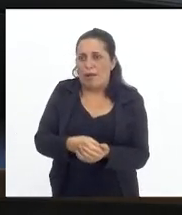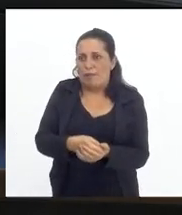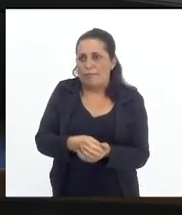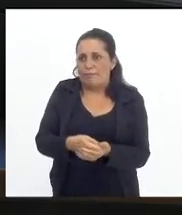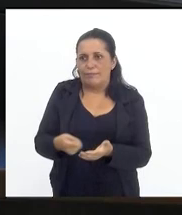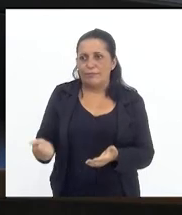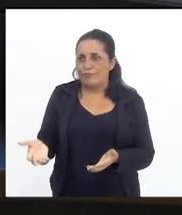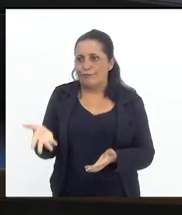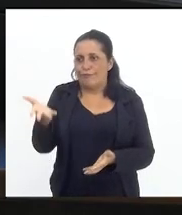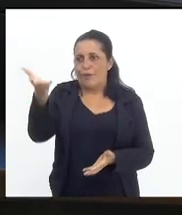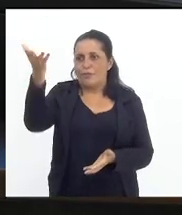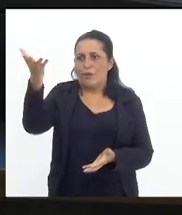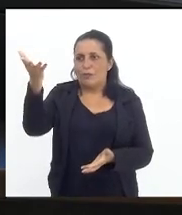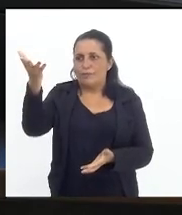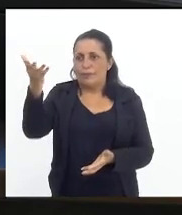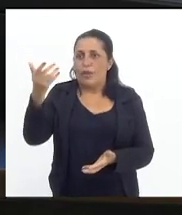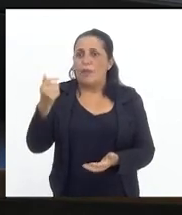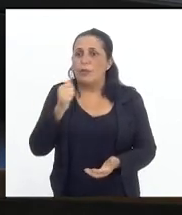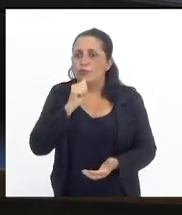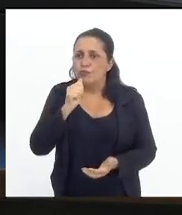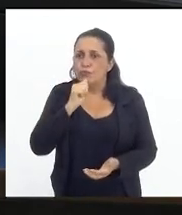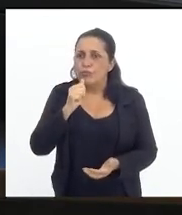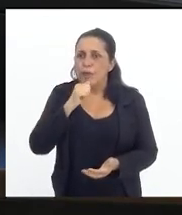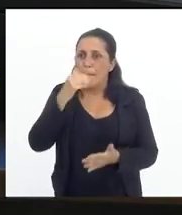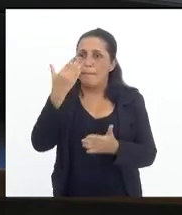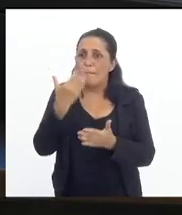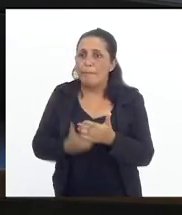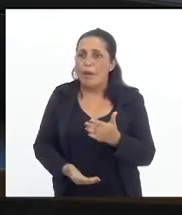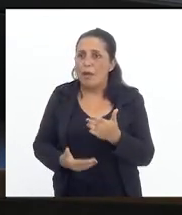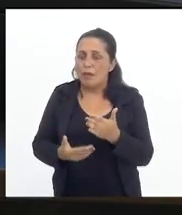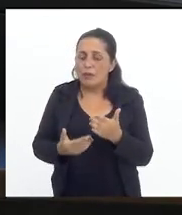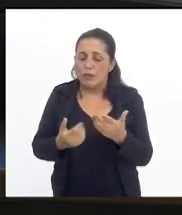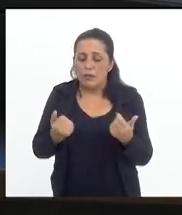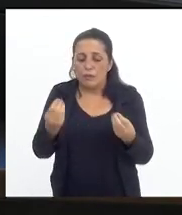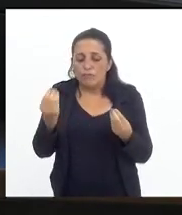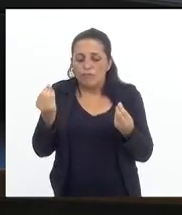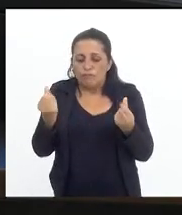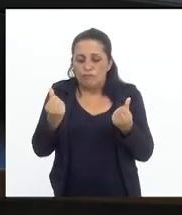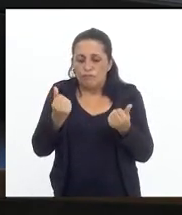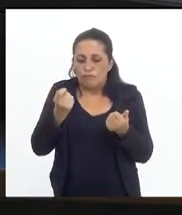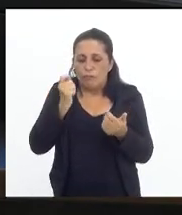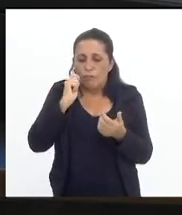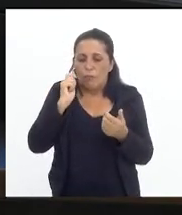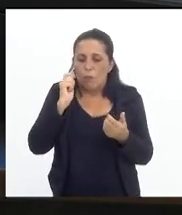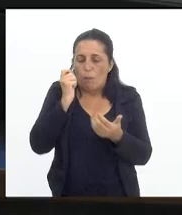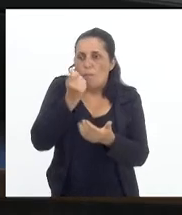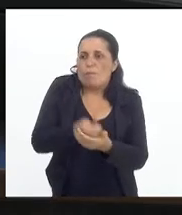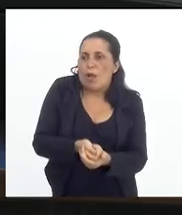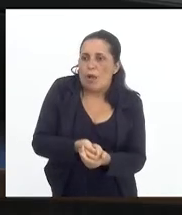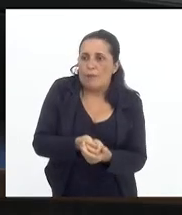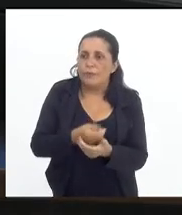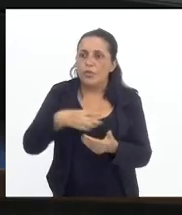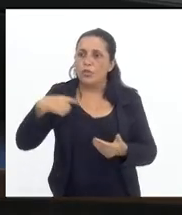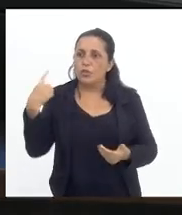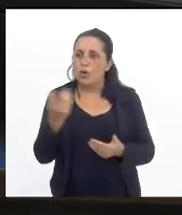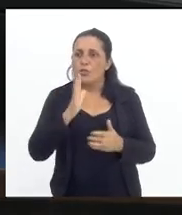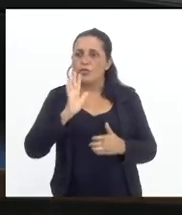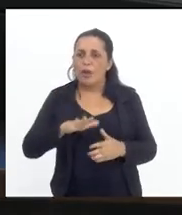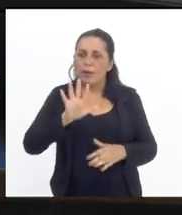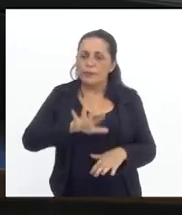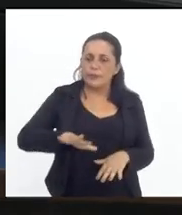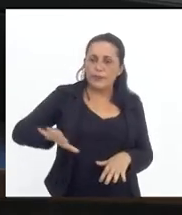a ação ou seja para que não exista a perda do poder de compra nesse cenário nós já